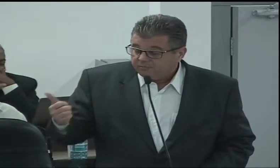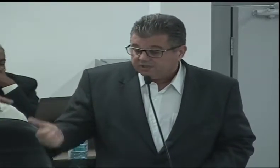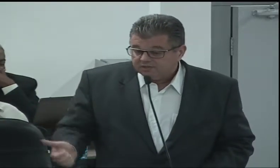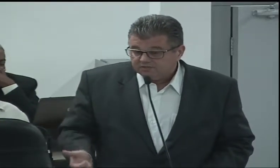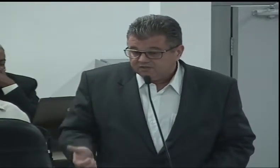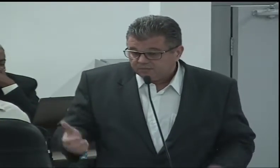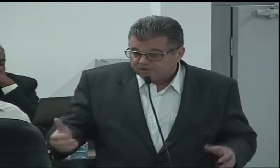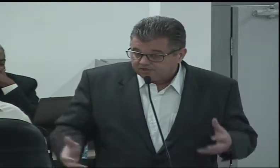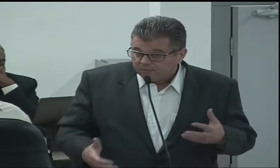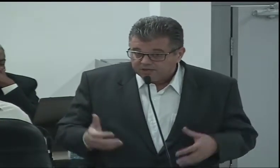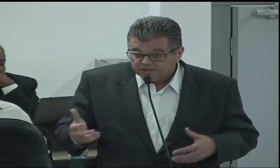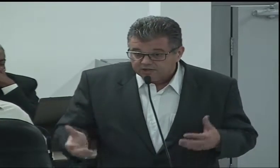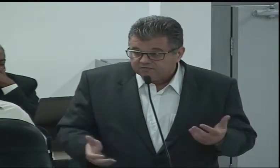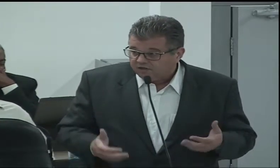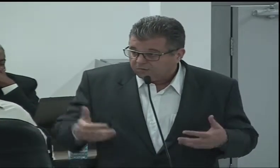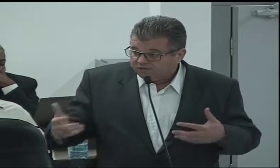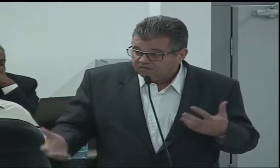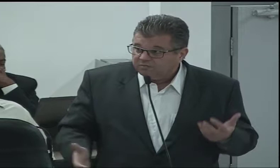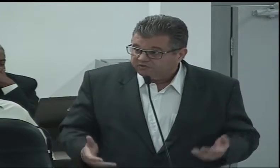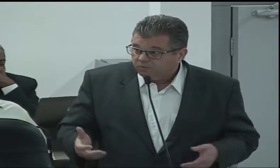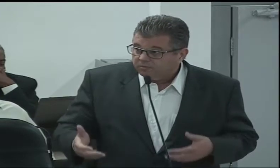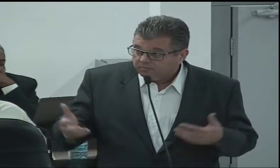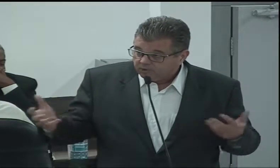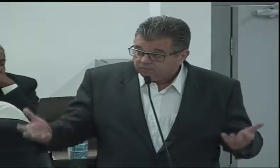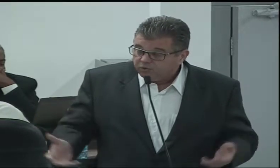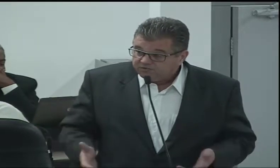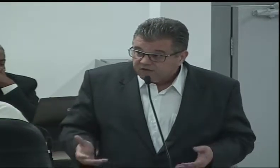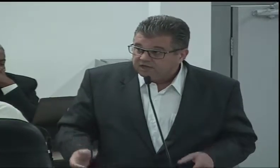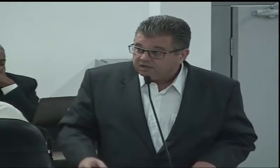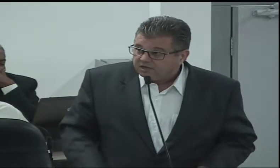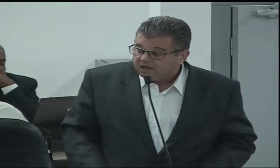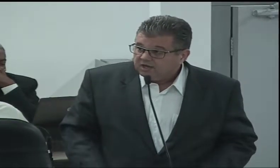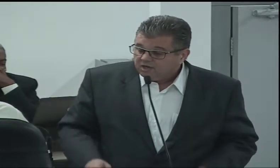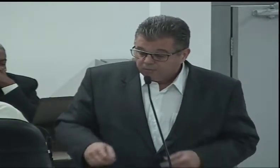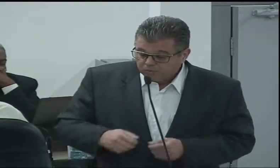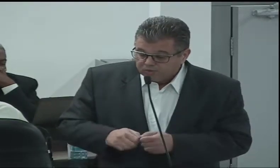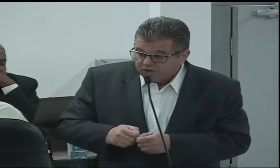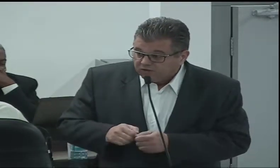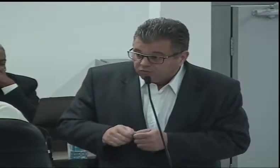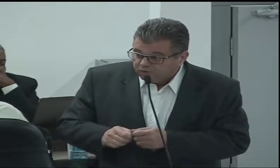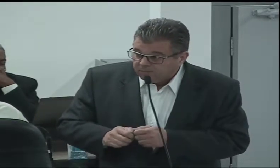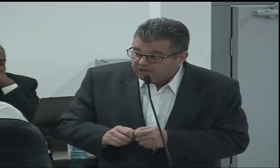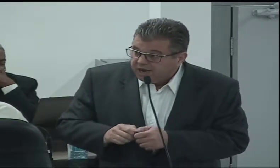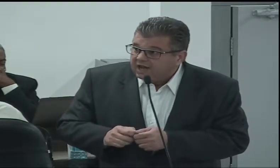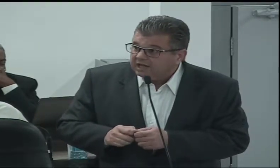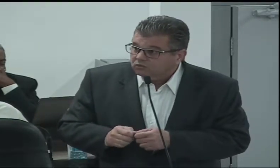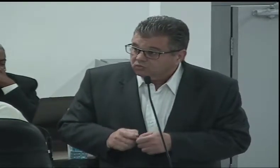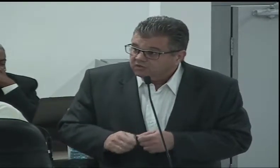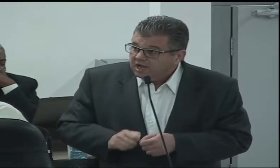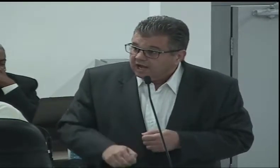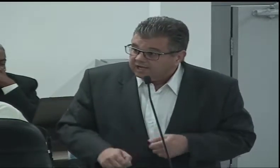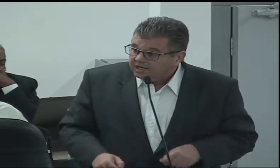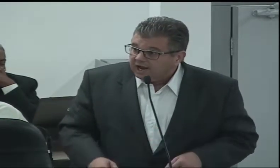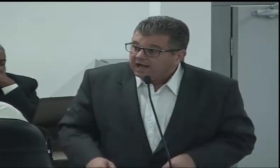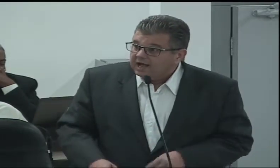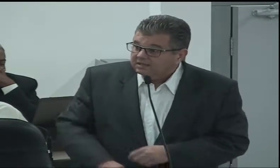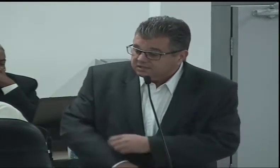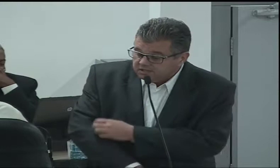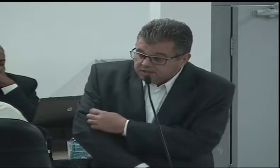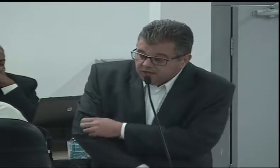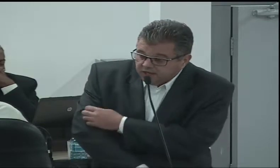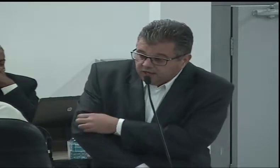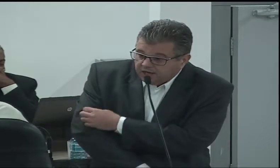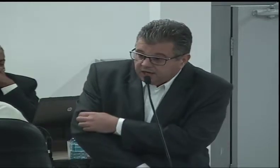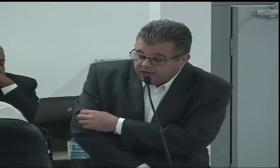e a hepatite C, praticamente, elas têm uma transmissão por sangue, né? Por objetos contaminados,